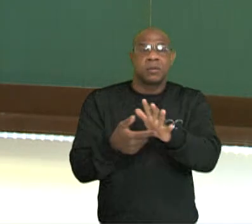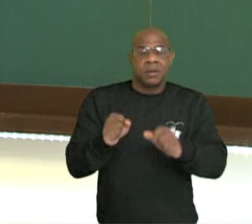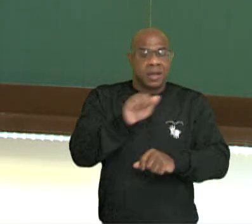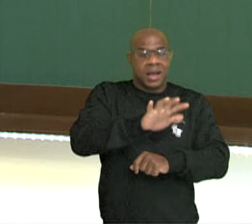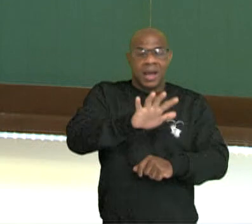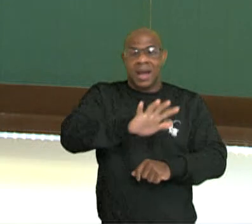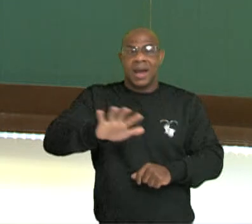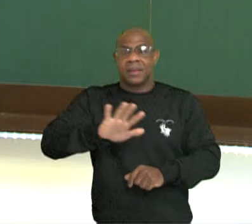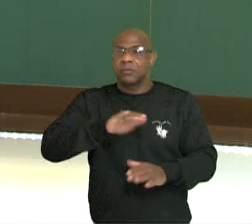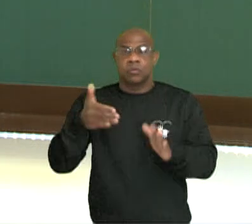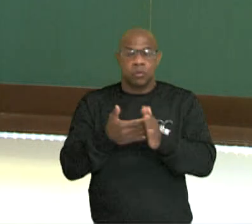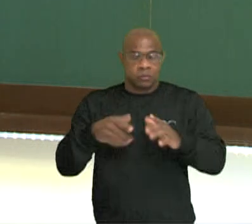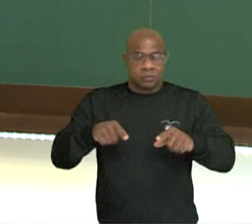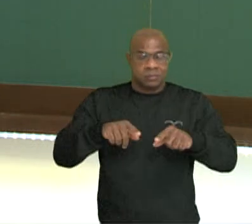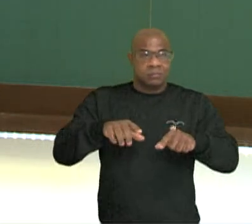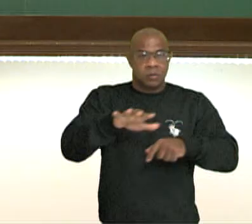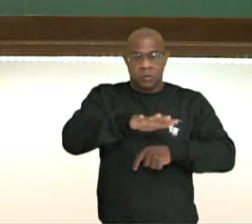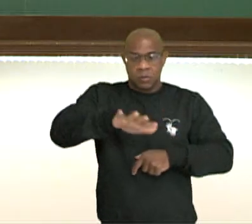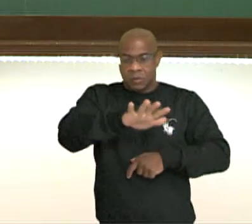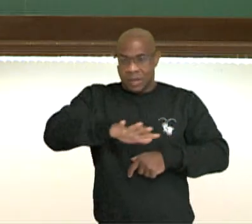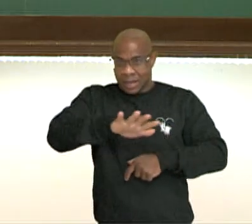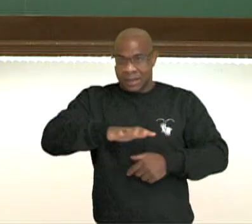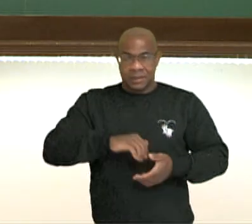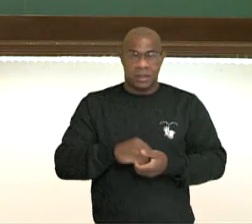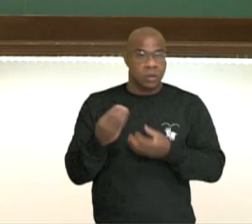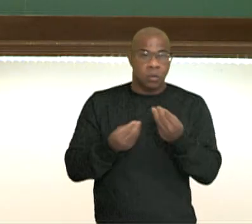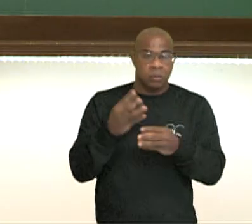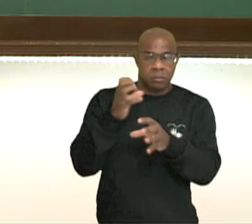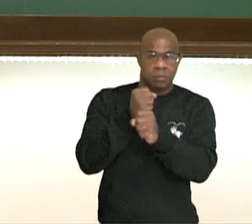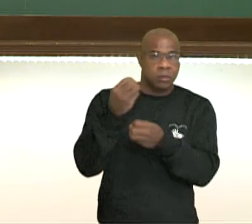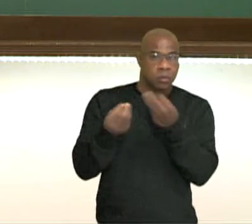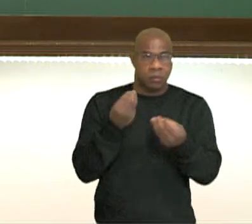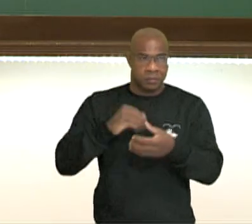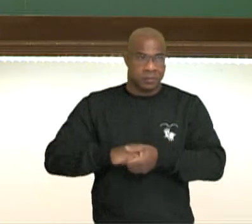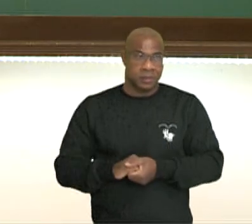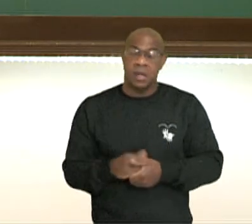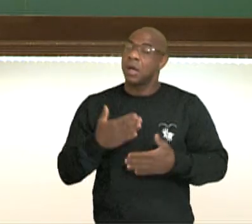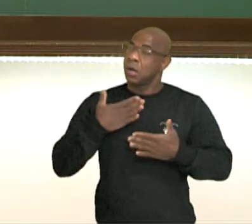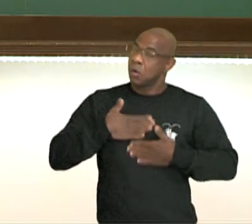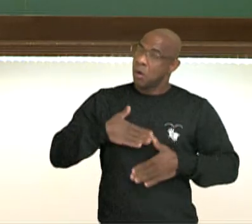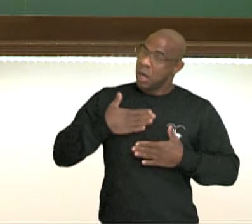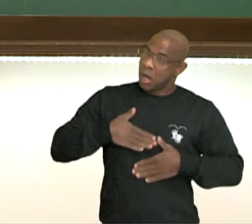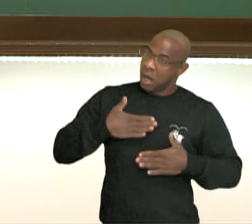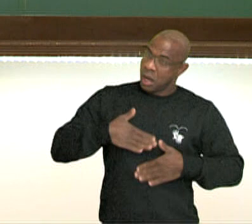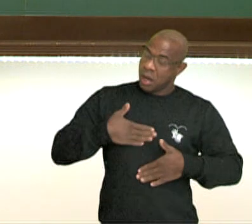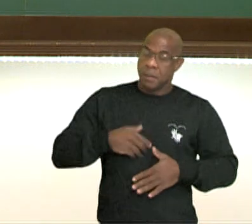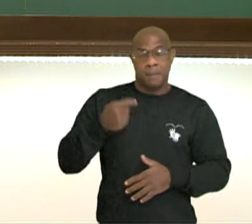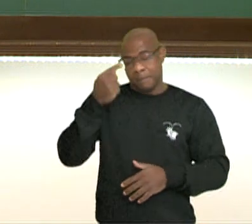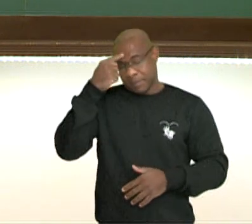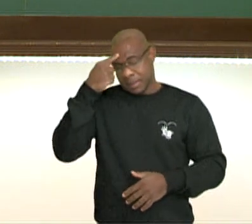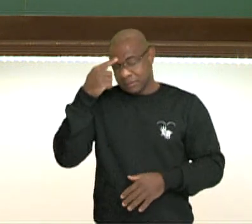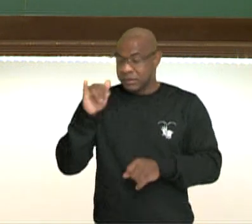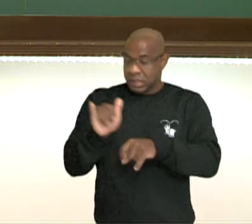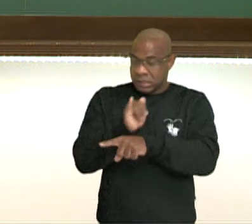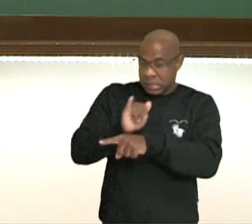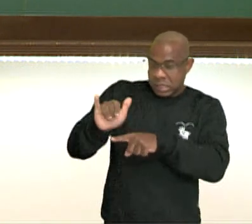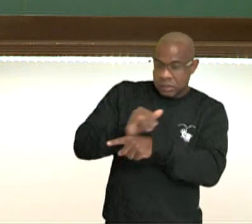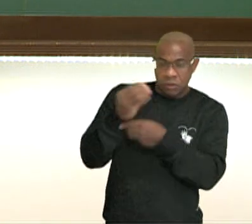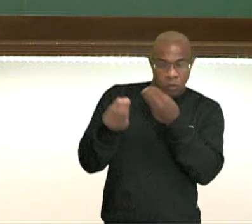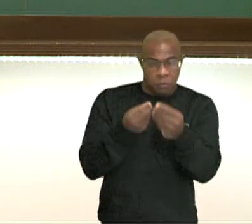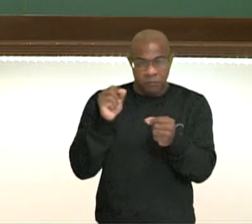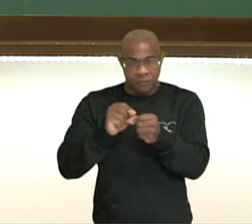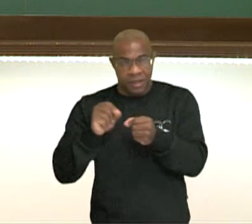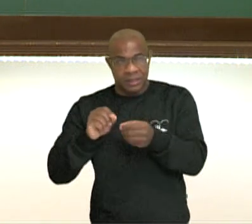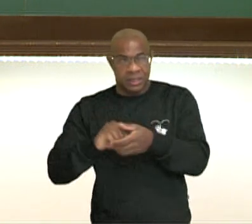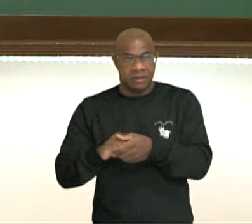todo o terreno de Paulo. Então, com calma aí, copia tranquilamente, já vai pensando na sua estratégia. Vai fazer